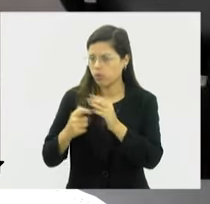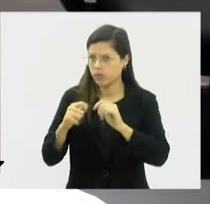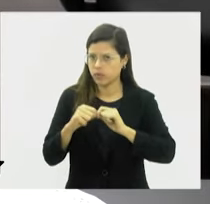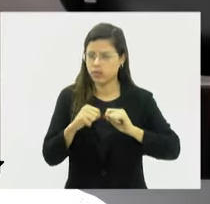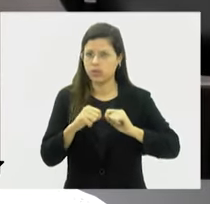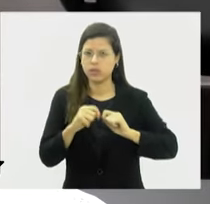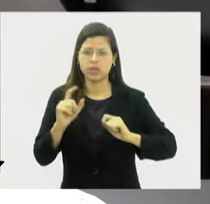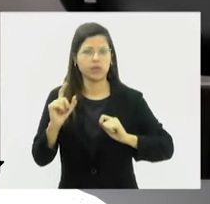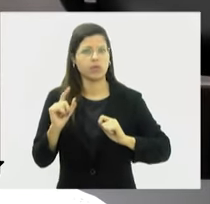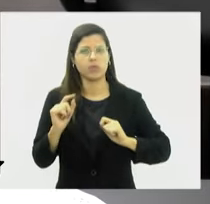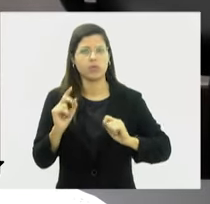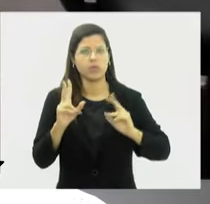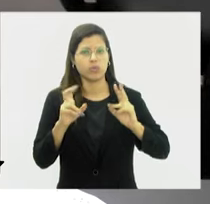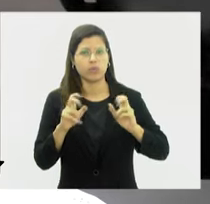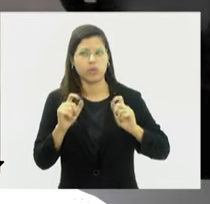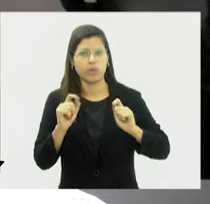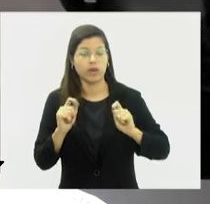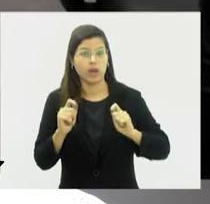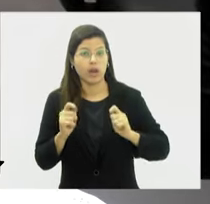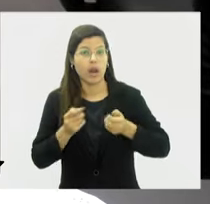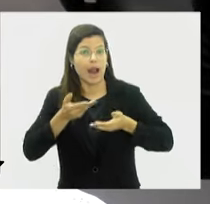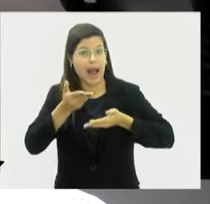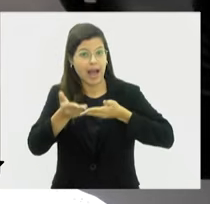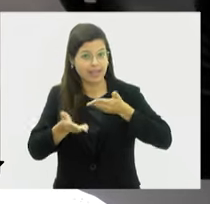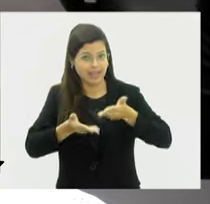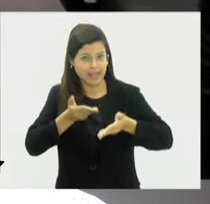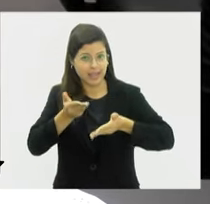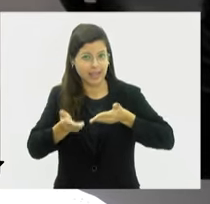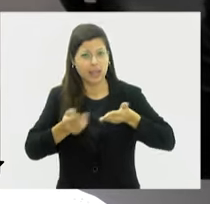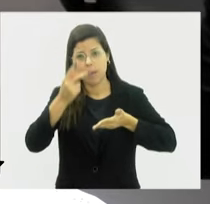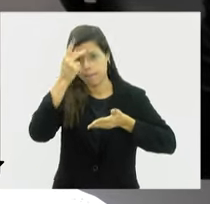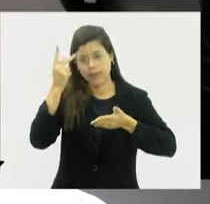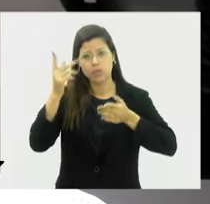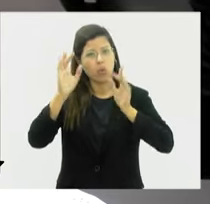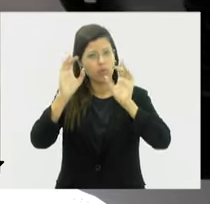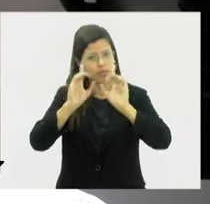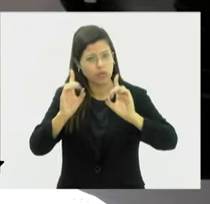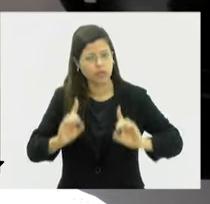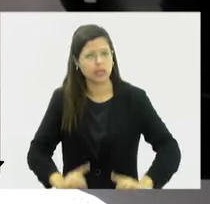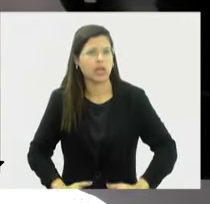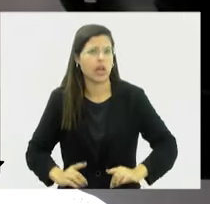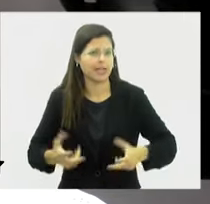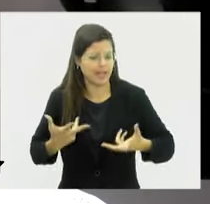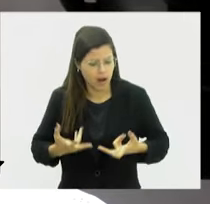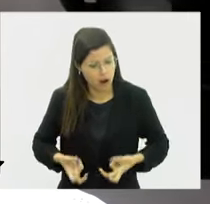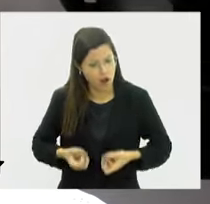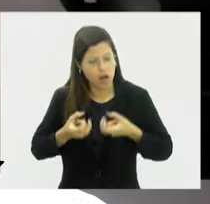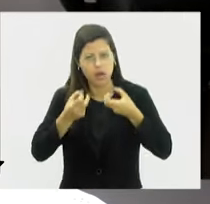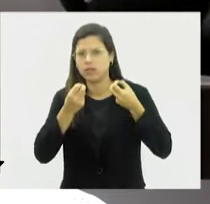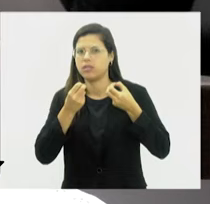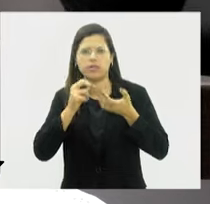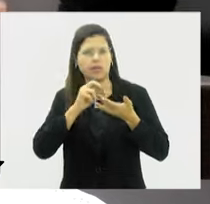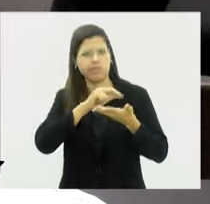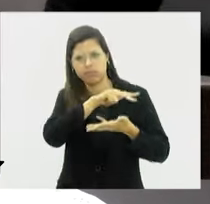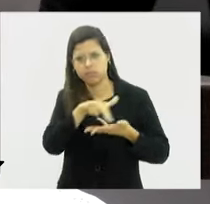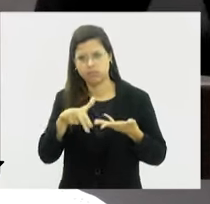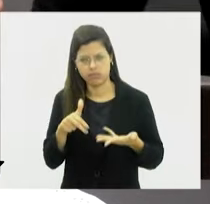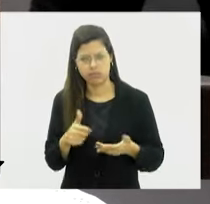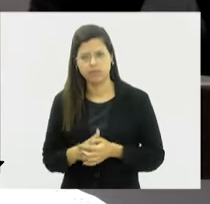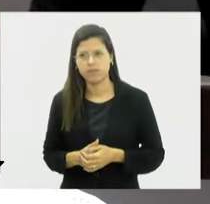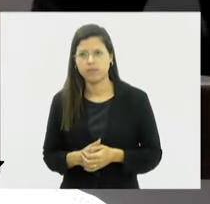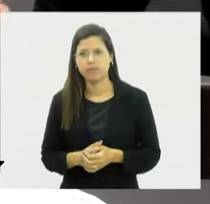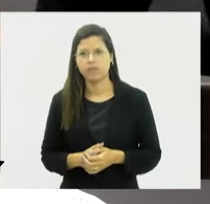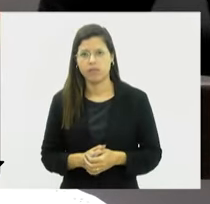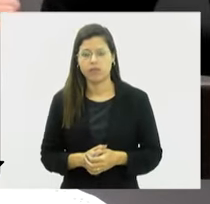delas atenderem as pessoas com deficiência, com câncer, etc., etc. E